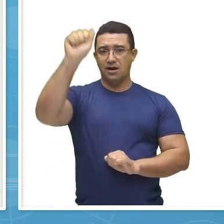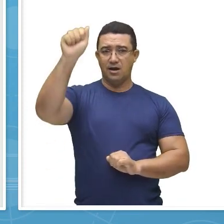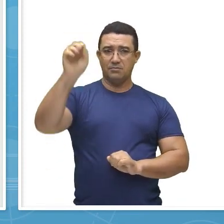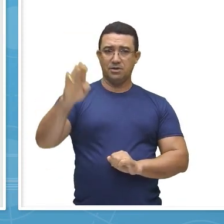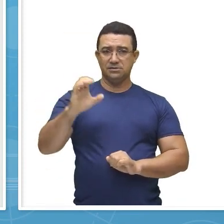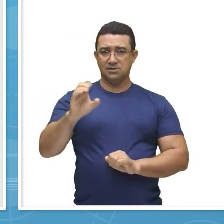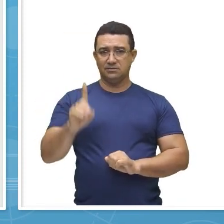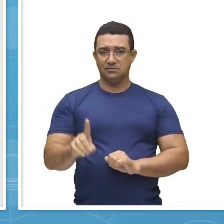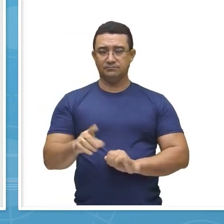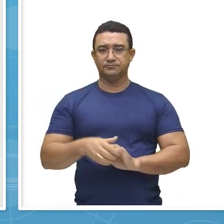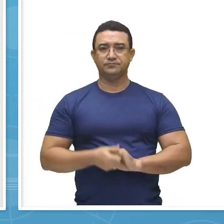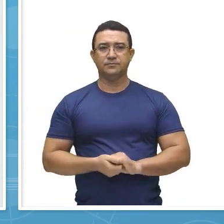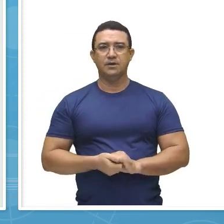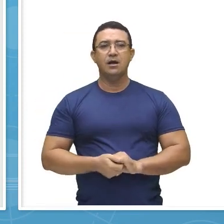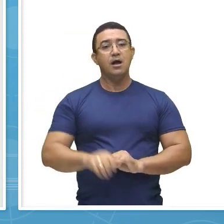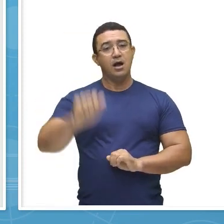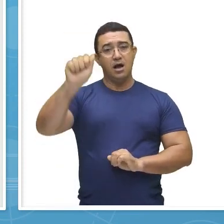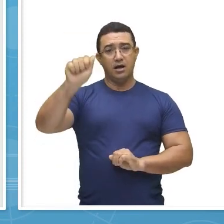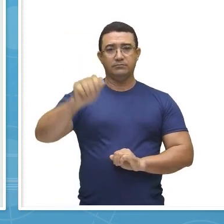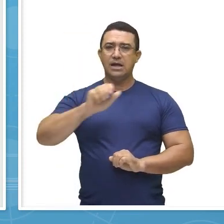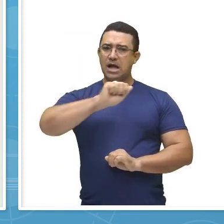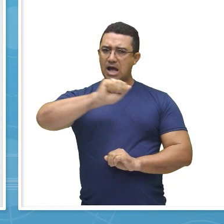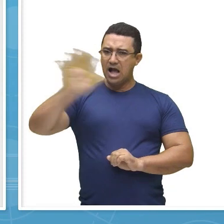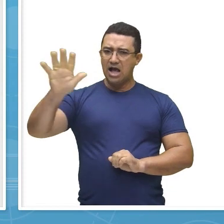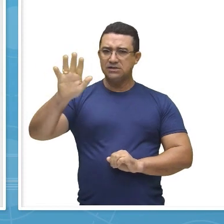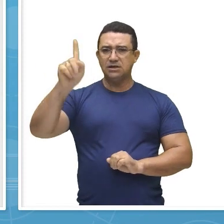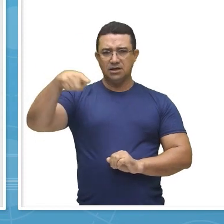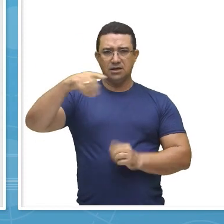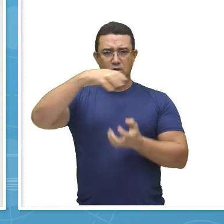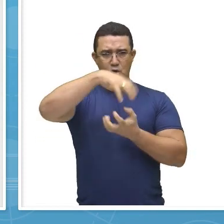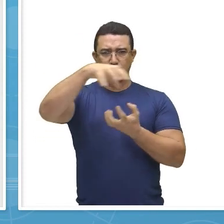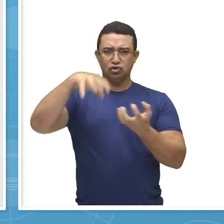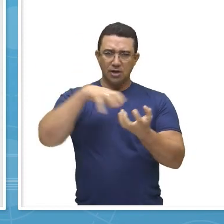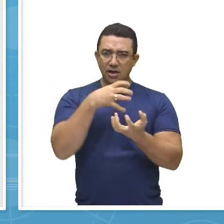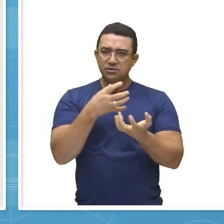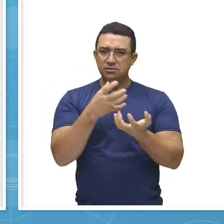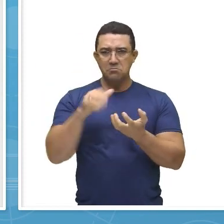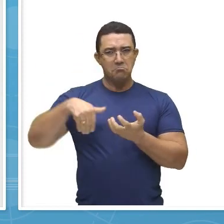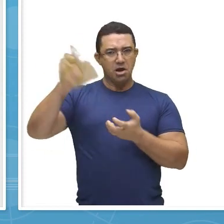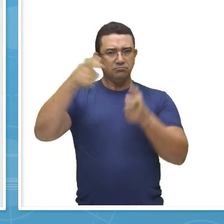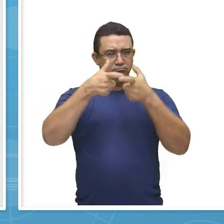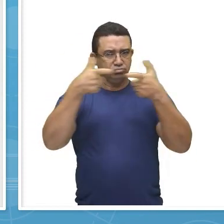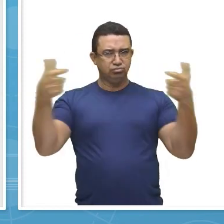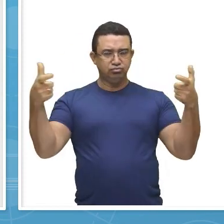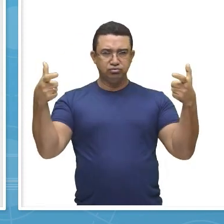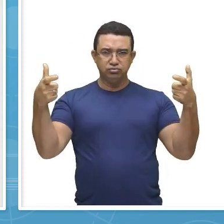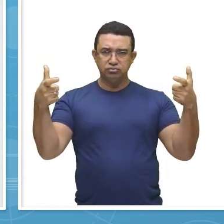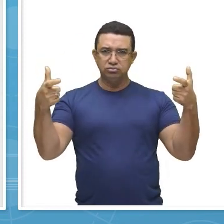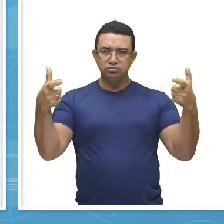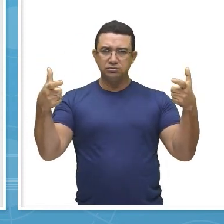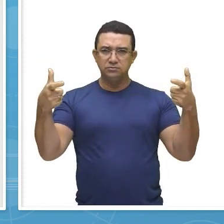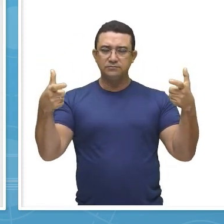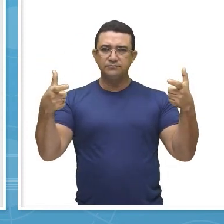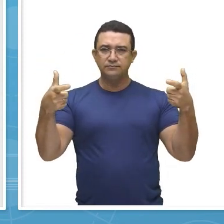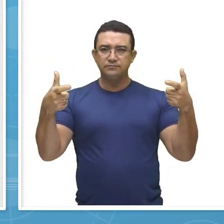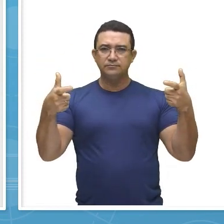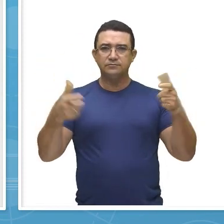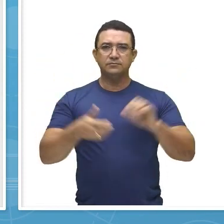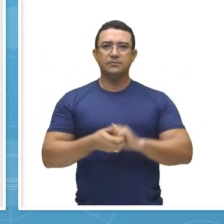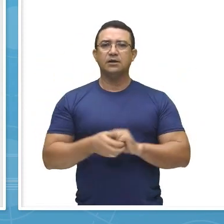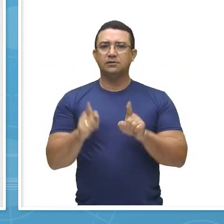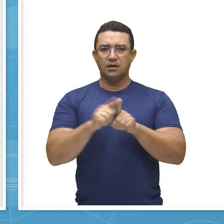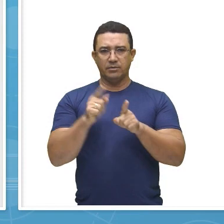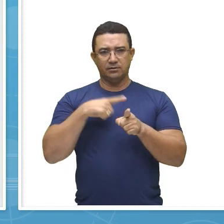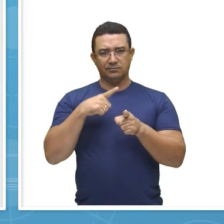Onde fala o seguinte na letra A. A Ásia é o continente mais extenso, além